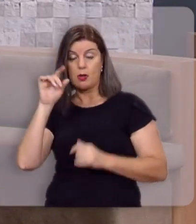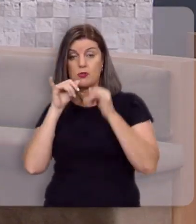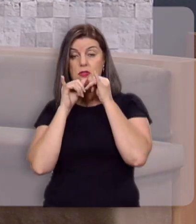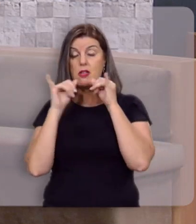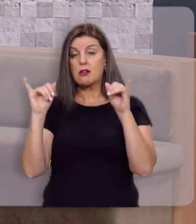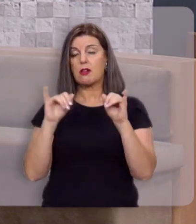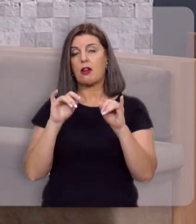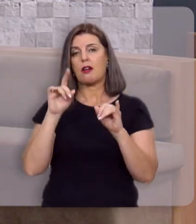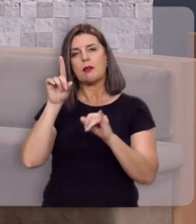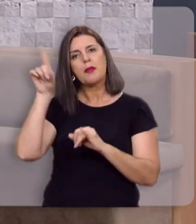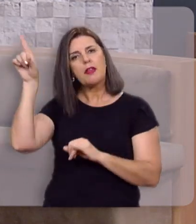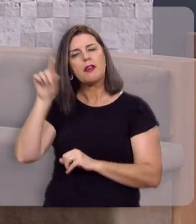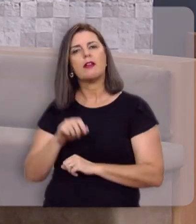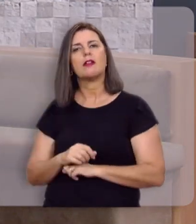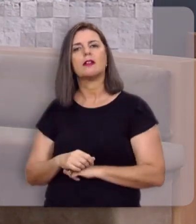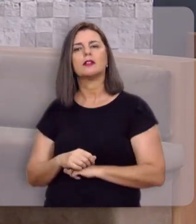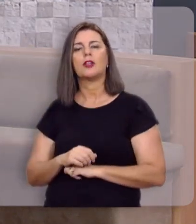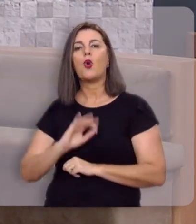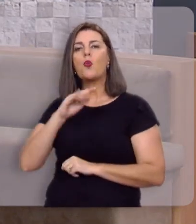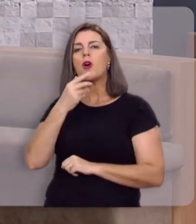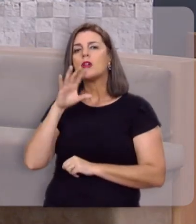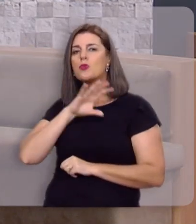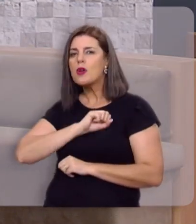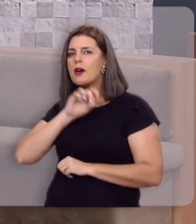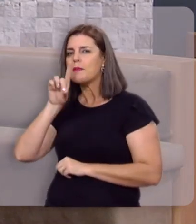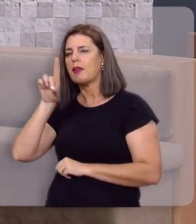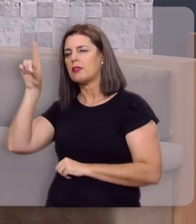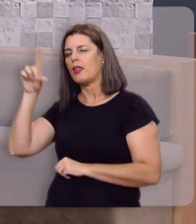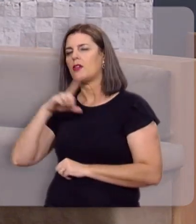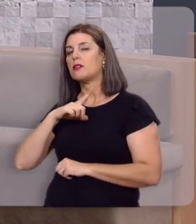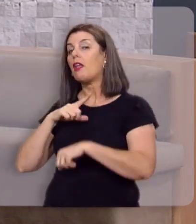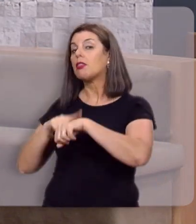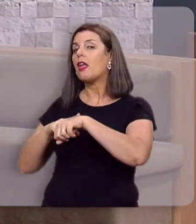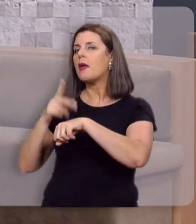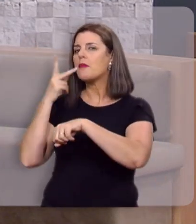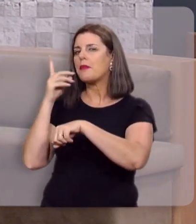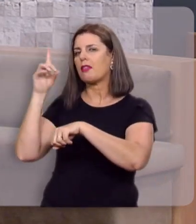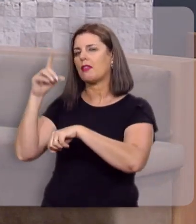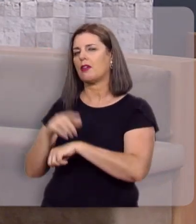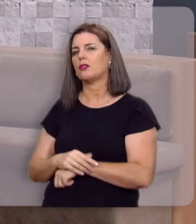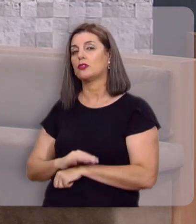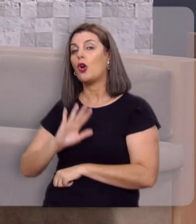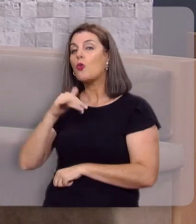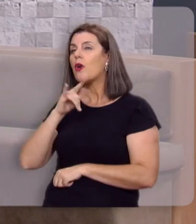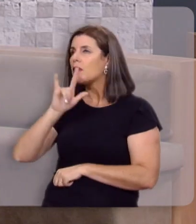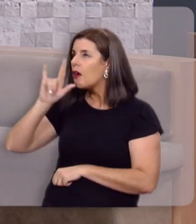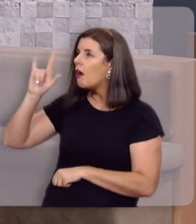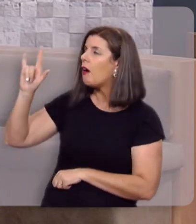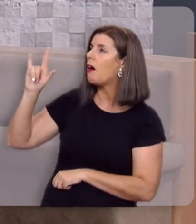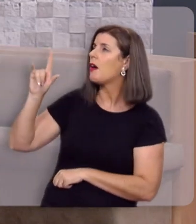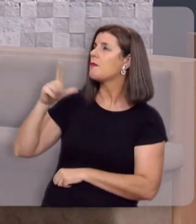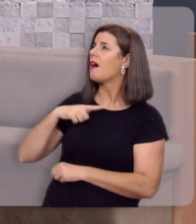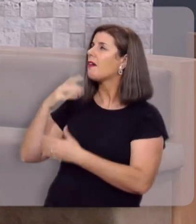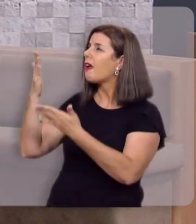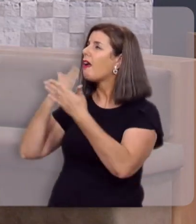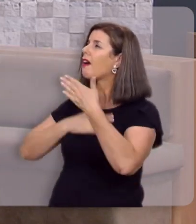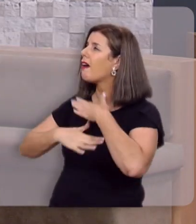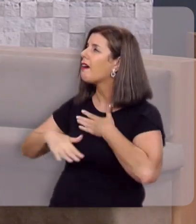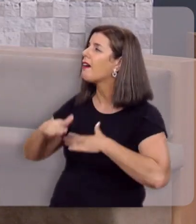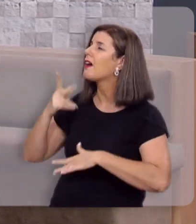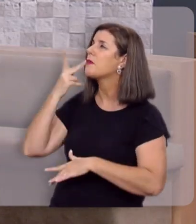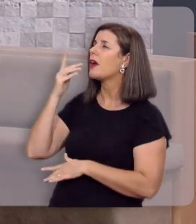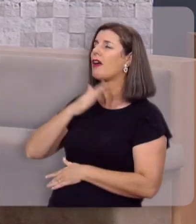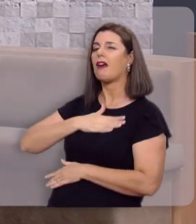você declara isso para Ele. Quando você ama a Deus, você tem tempo para Deus. Quando você ama Deus, você quer agradar